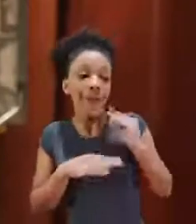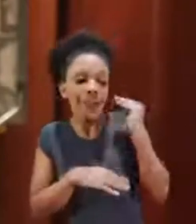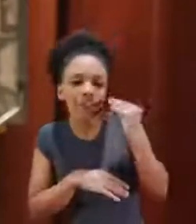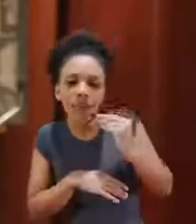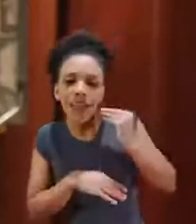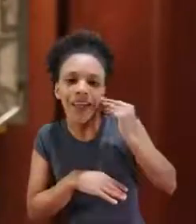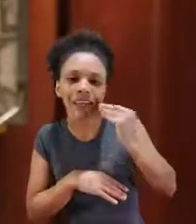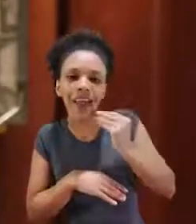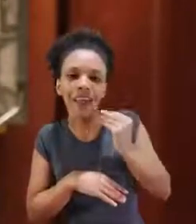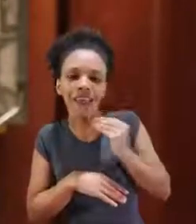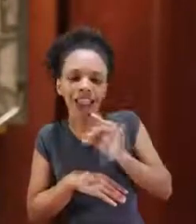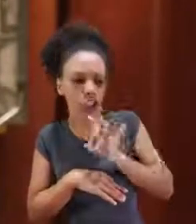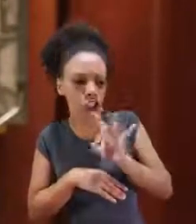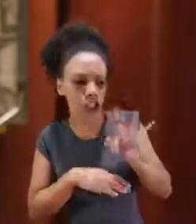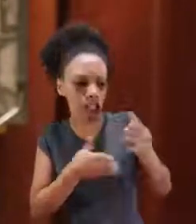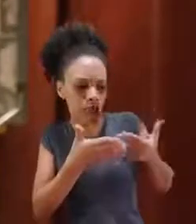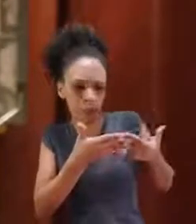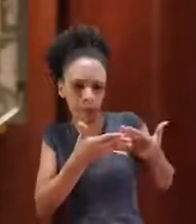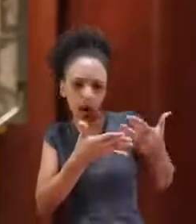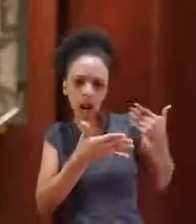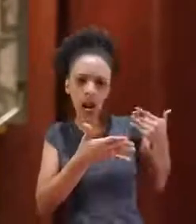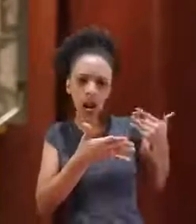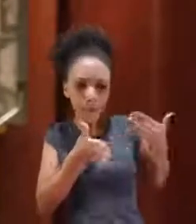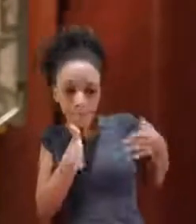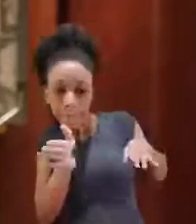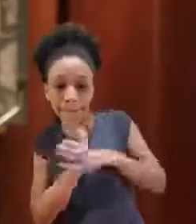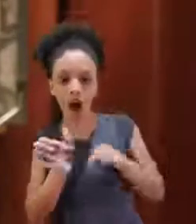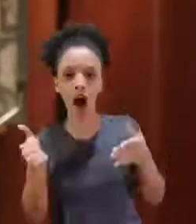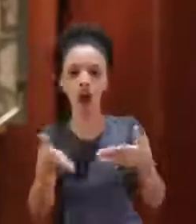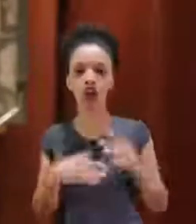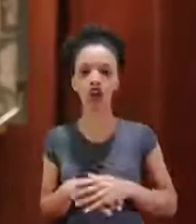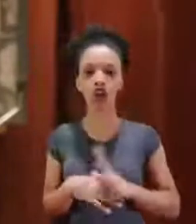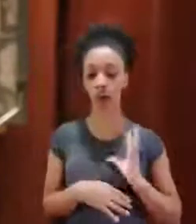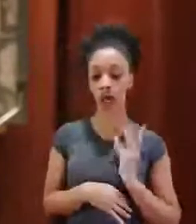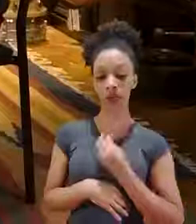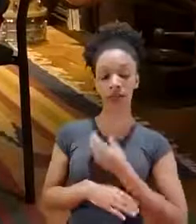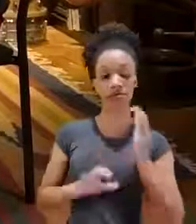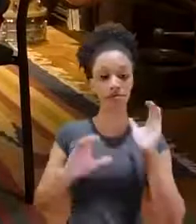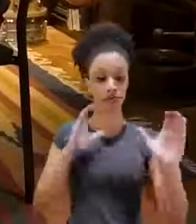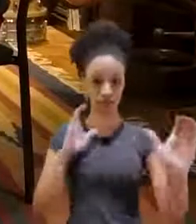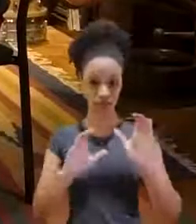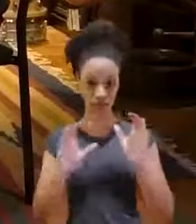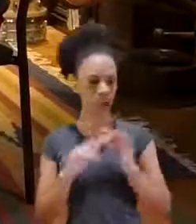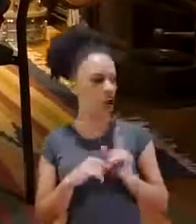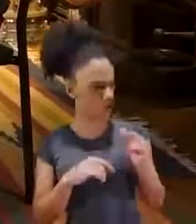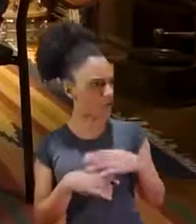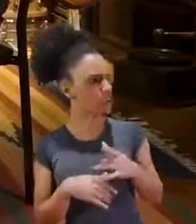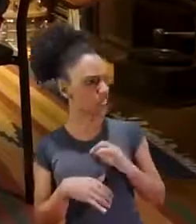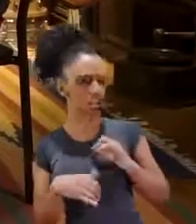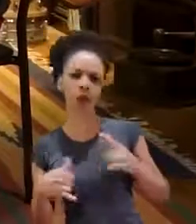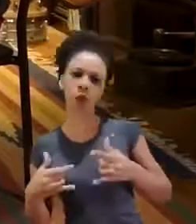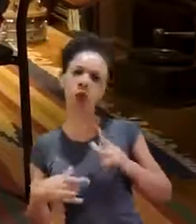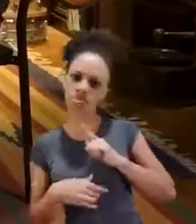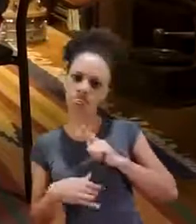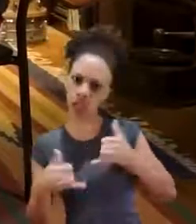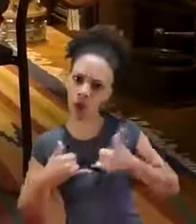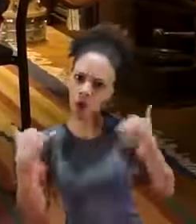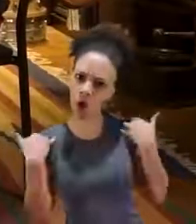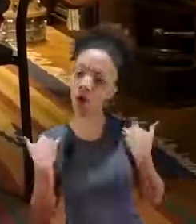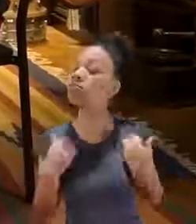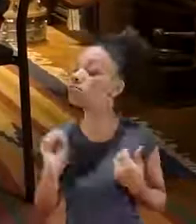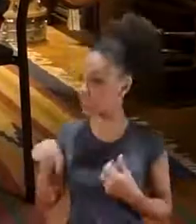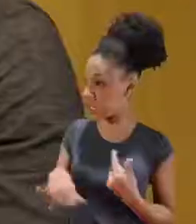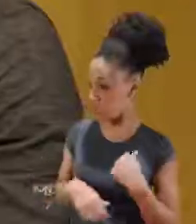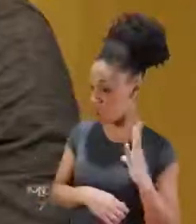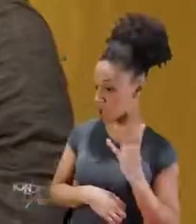histórico que todas travesti passaram para hoje tá aí uma transcon o orgulho de ser travesti os outra